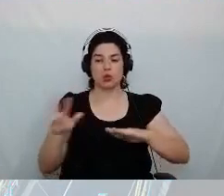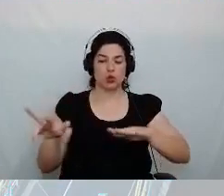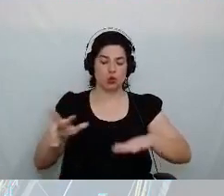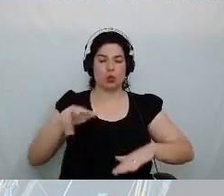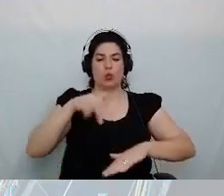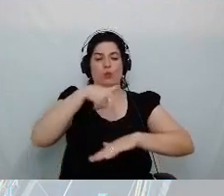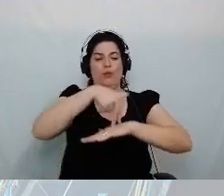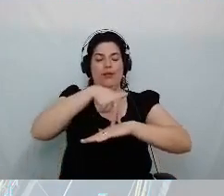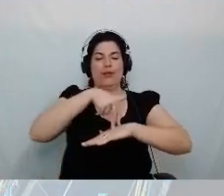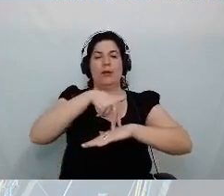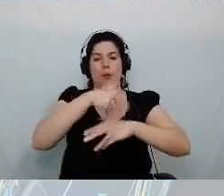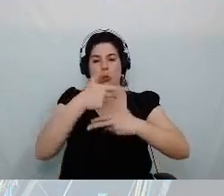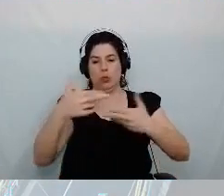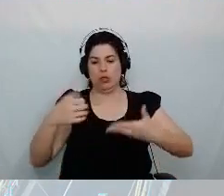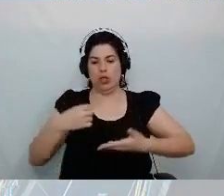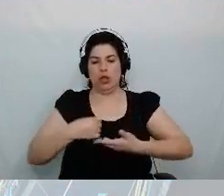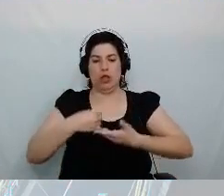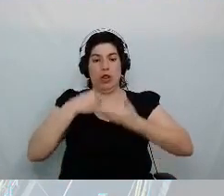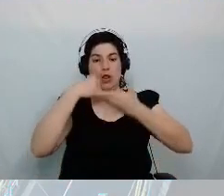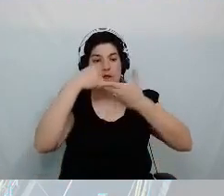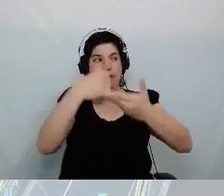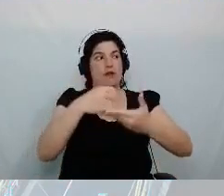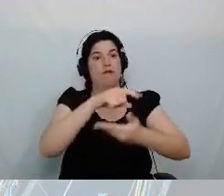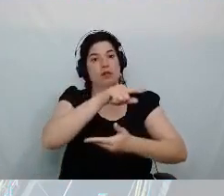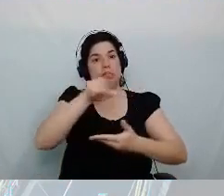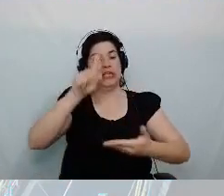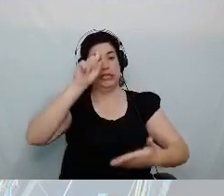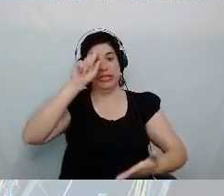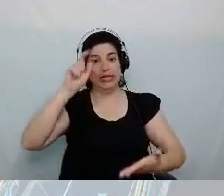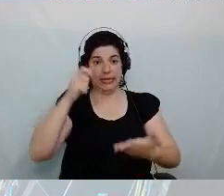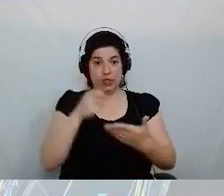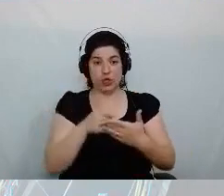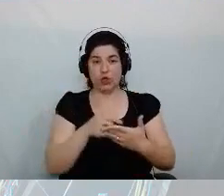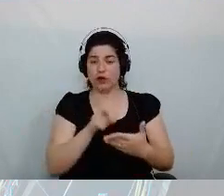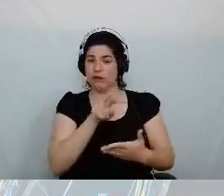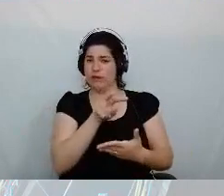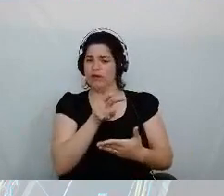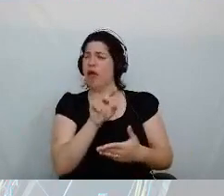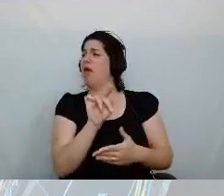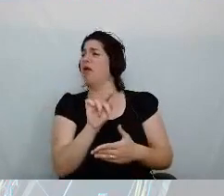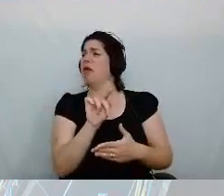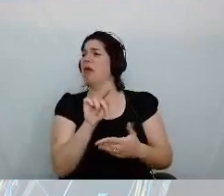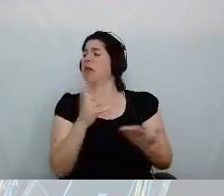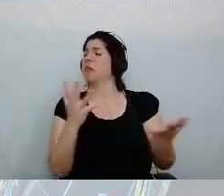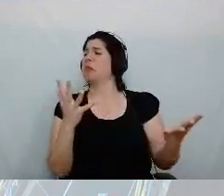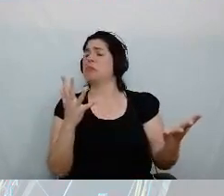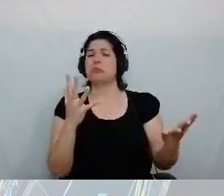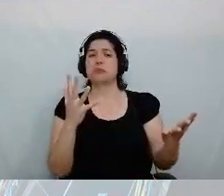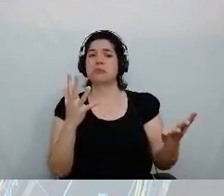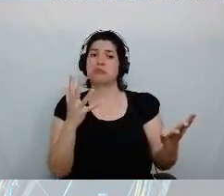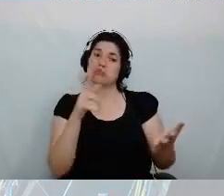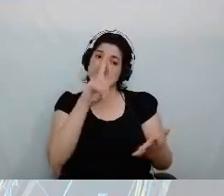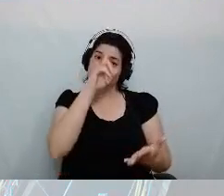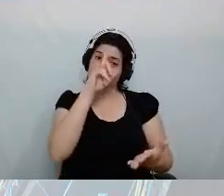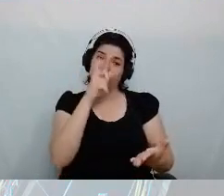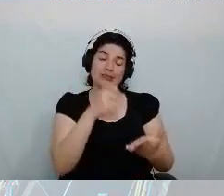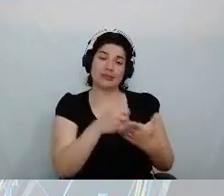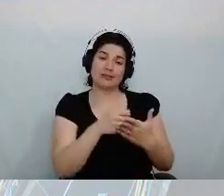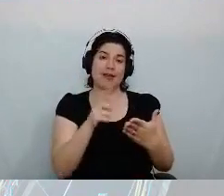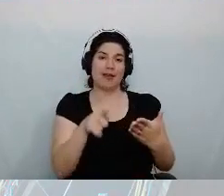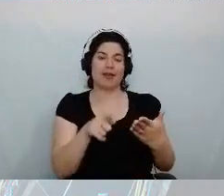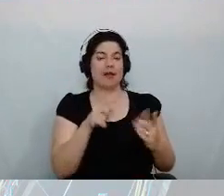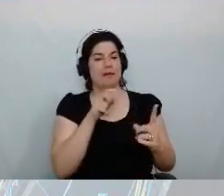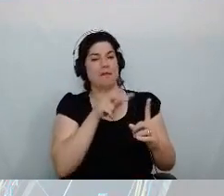cheio de coisa na mão, vocês já decidiram, só de olhar. Falaram, mano, quem que é esse maluco? Vocês decidiram, simples